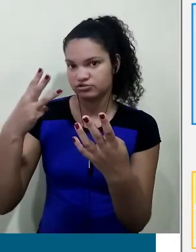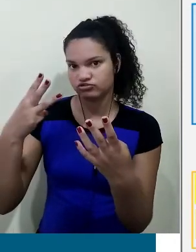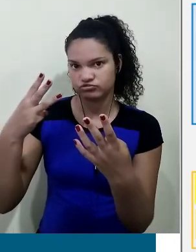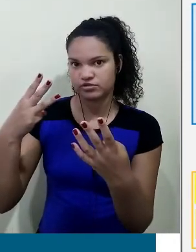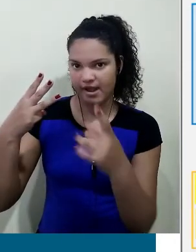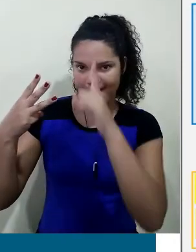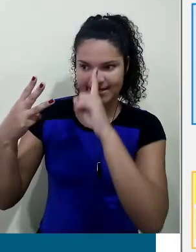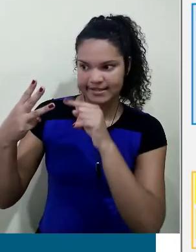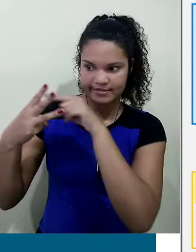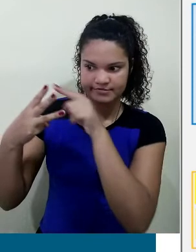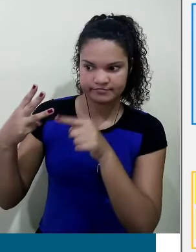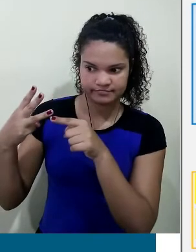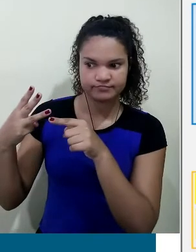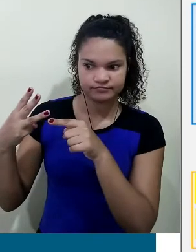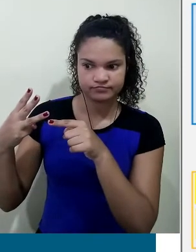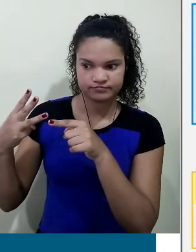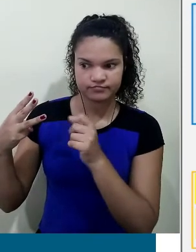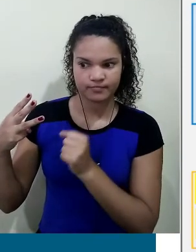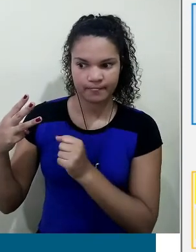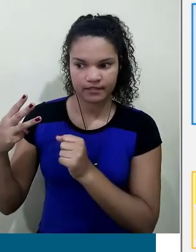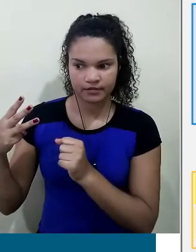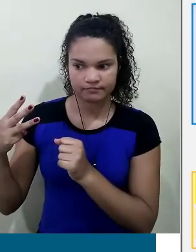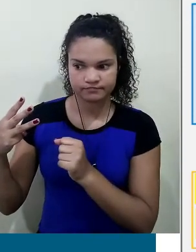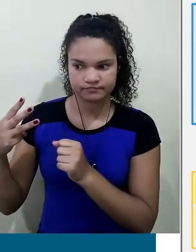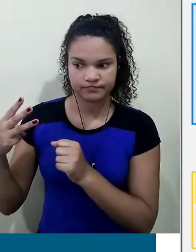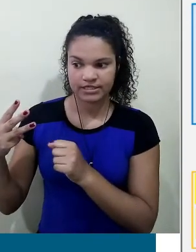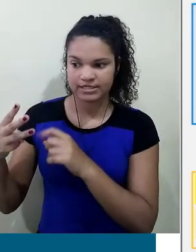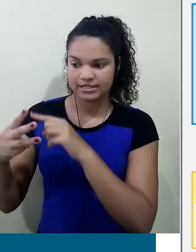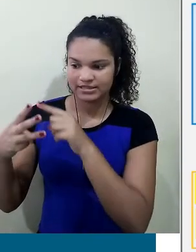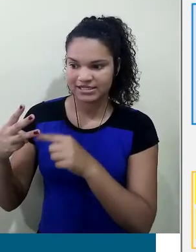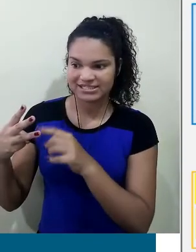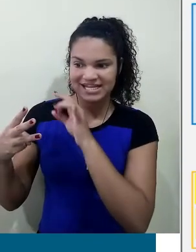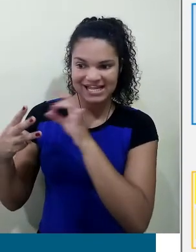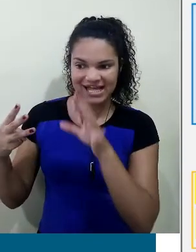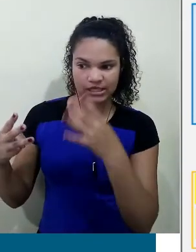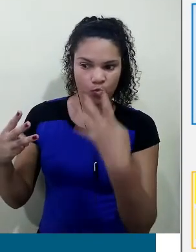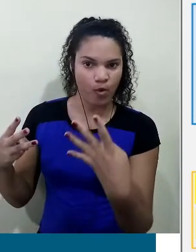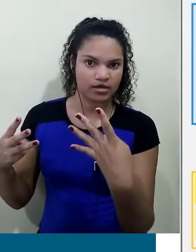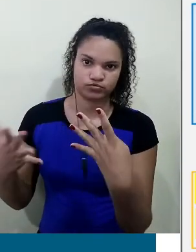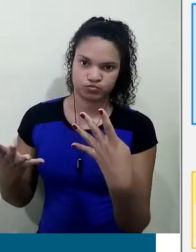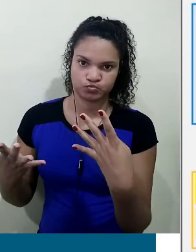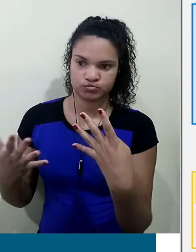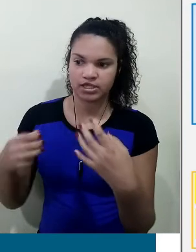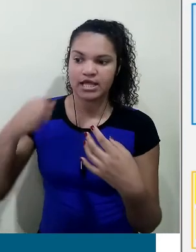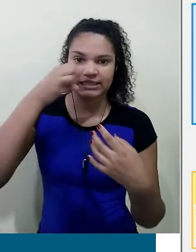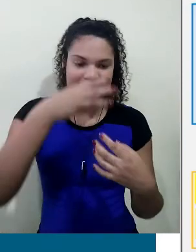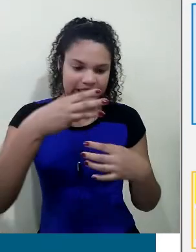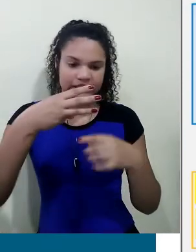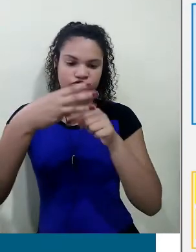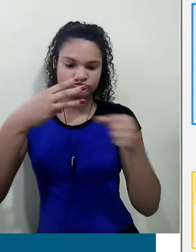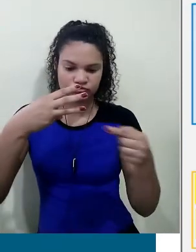3 casos de indivíduos com sementes amarelas. 3 casos em cada 4 casos possíveis. Então,